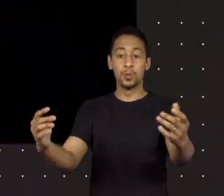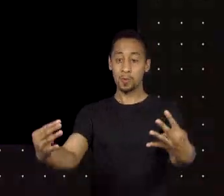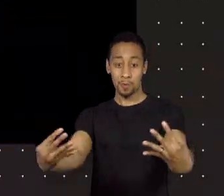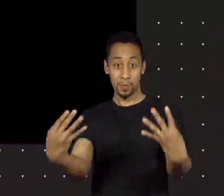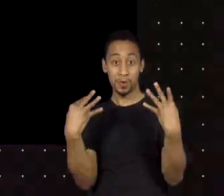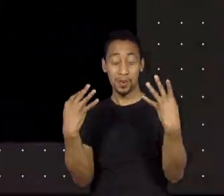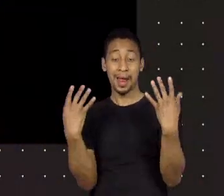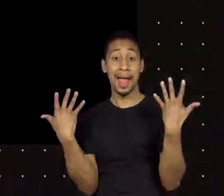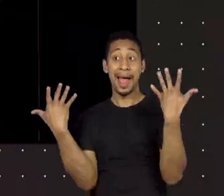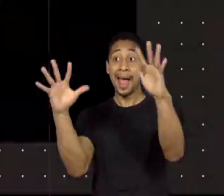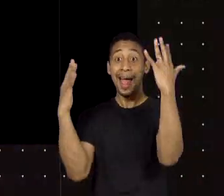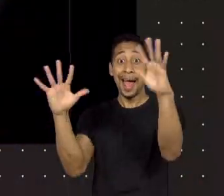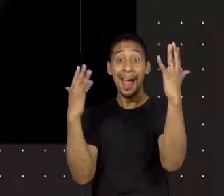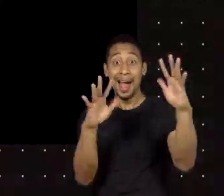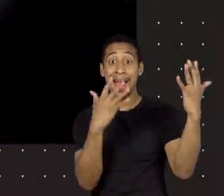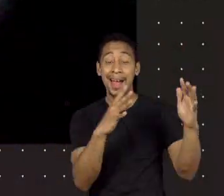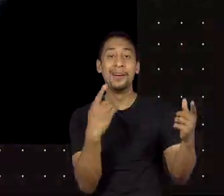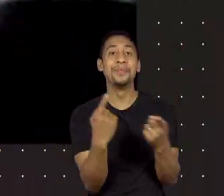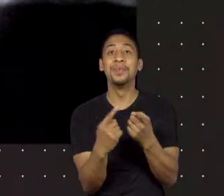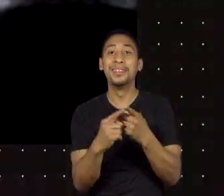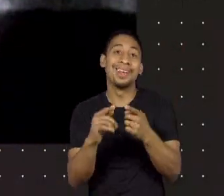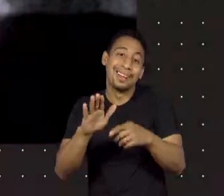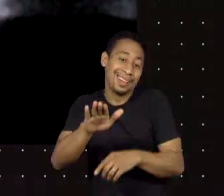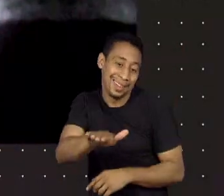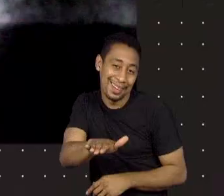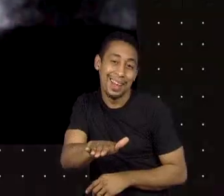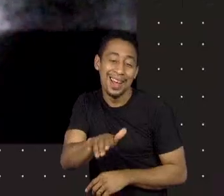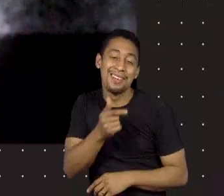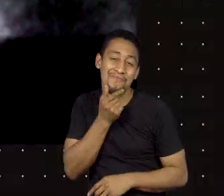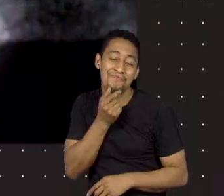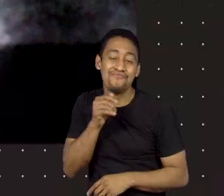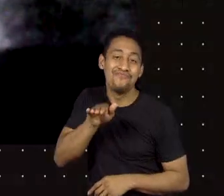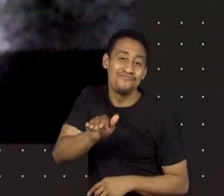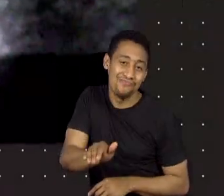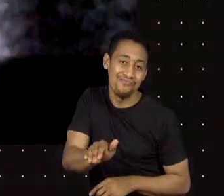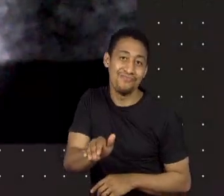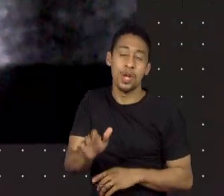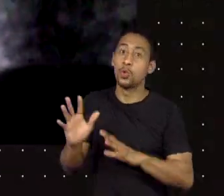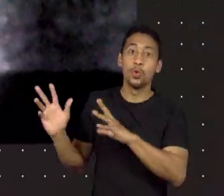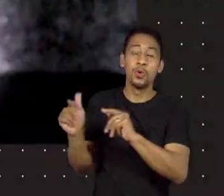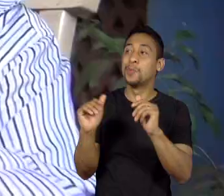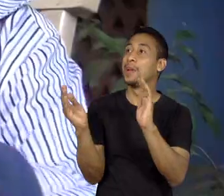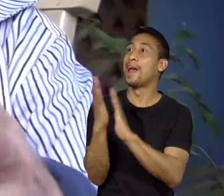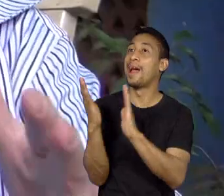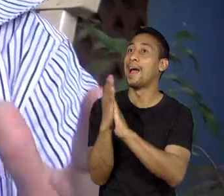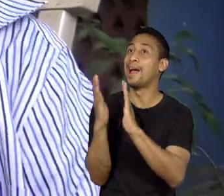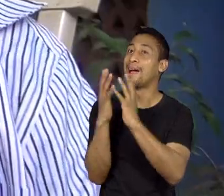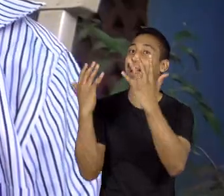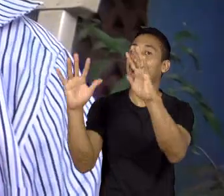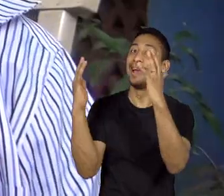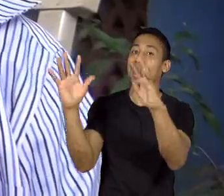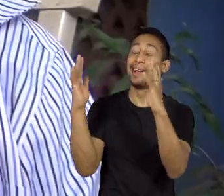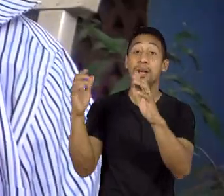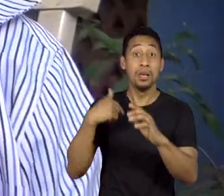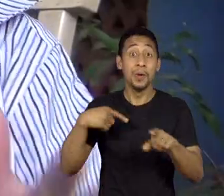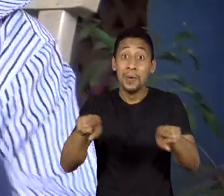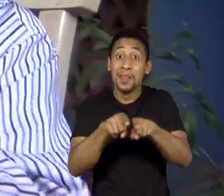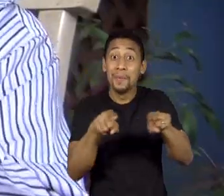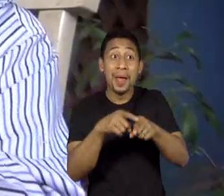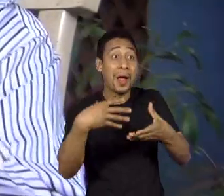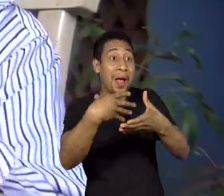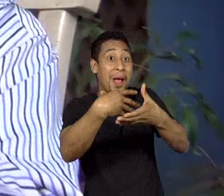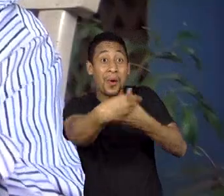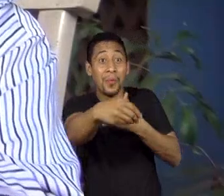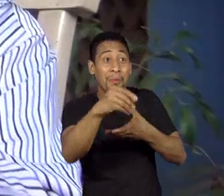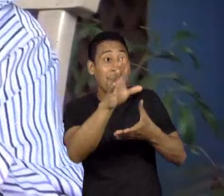era uma criança, um garotinho. E aí eles começaram a bater palmas, e eu também achei que devia